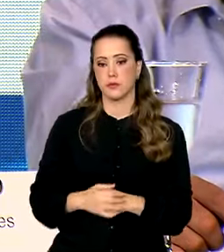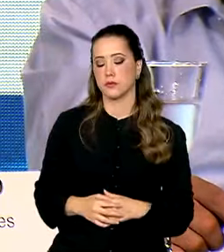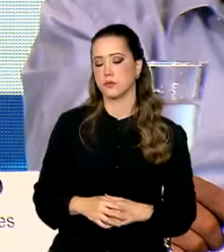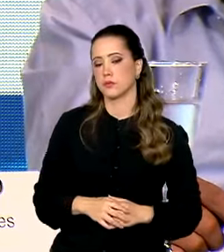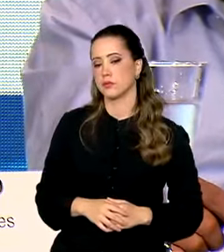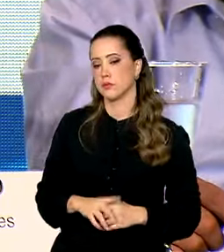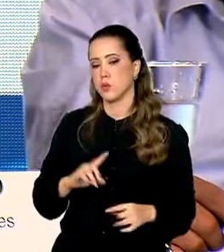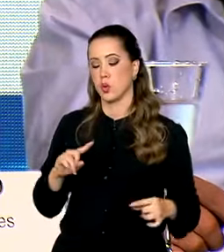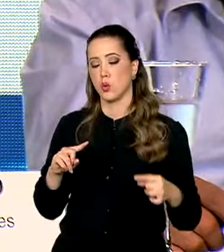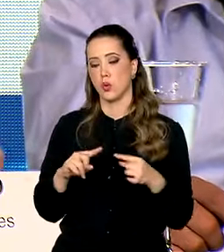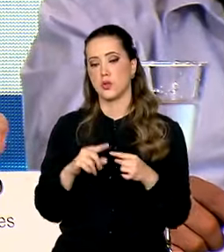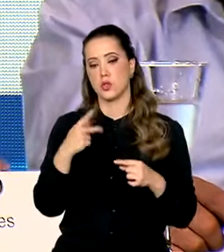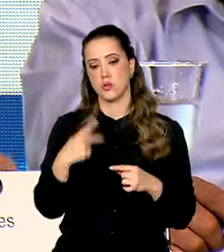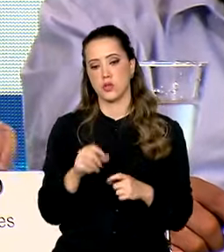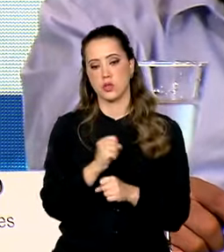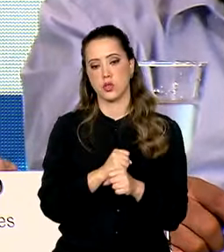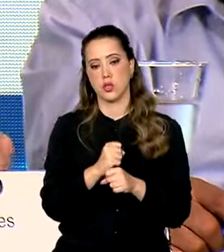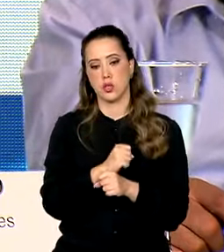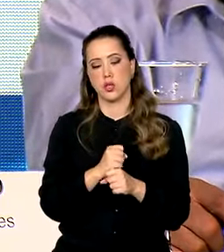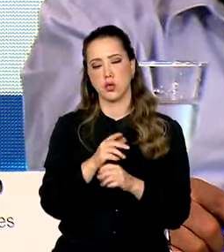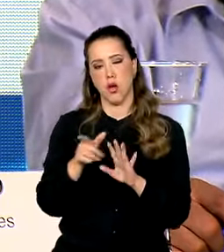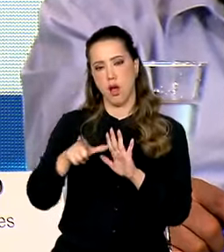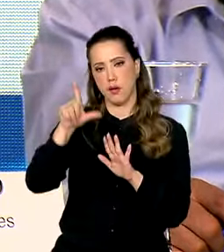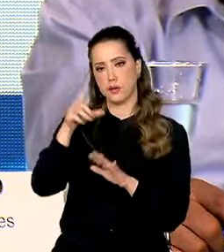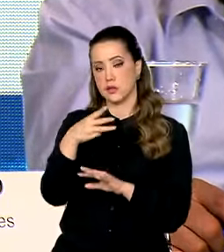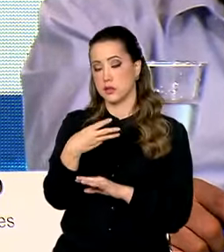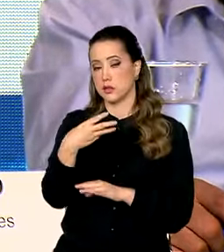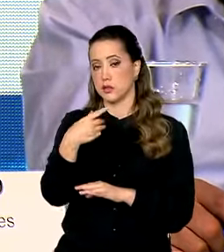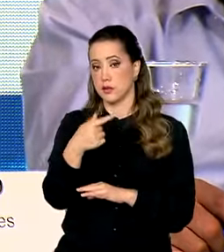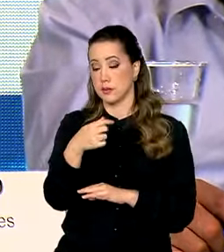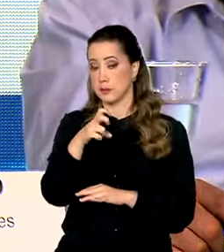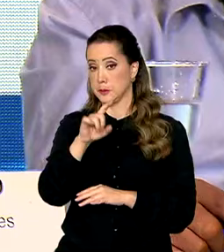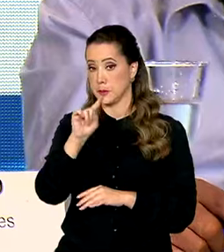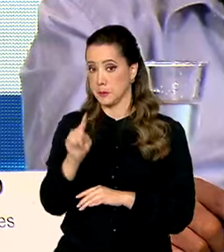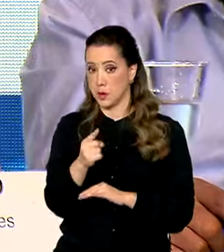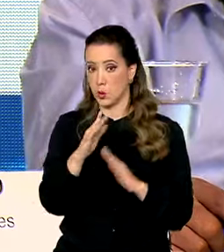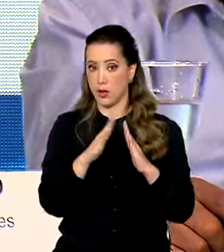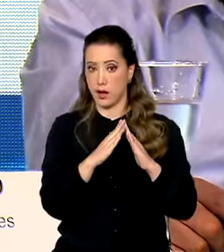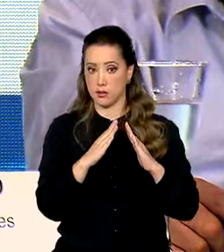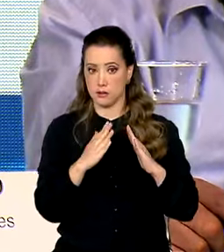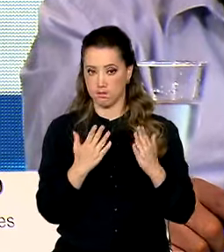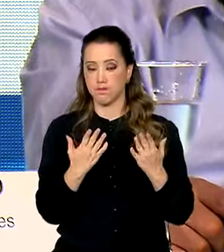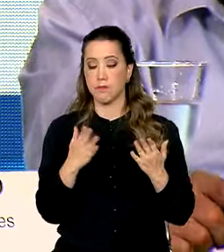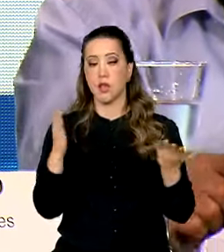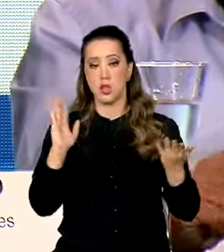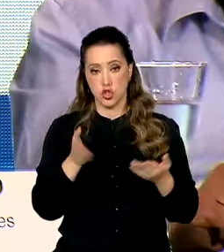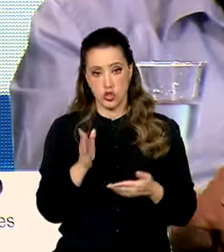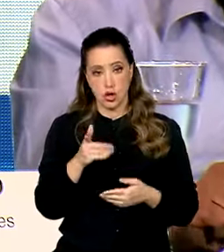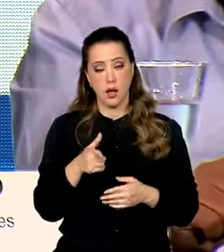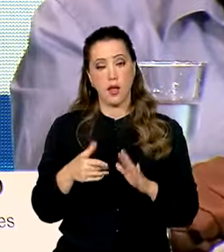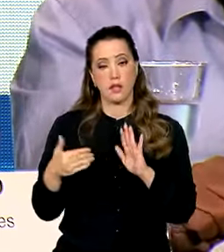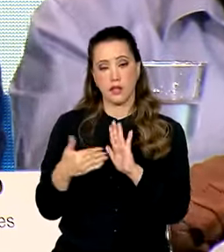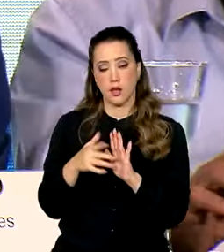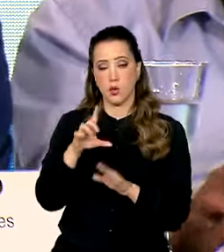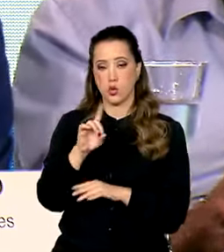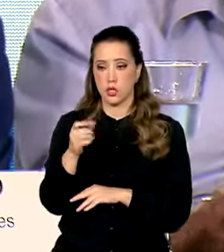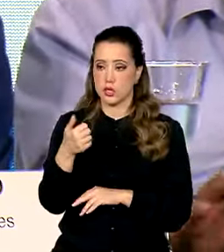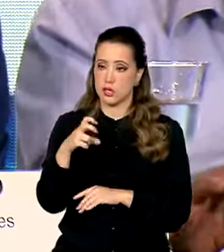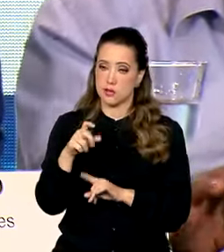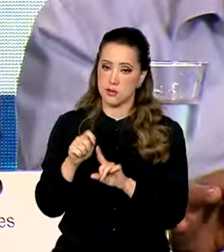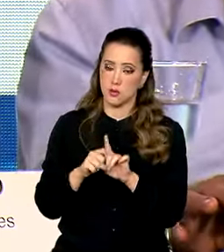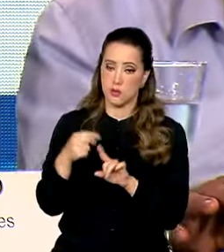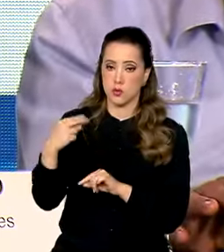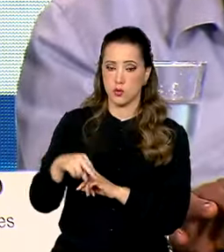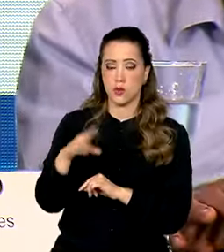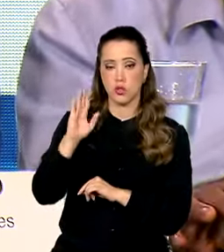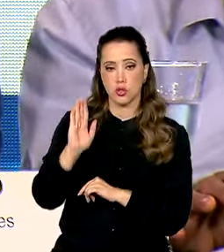ano, Sebastião, era de 375 mil unidades habitacionais. E nós já estamos, até o último dia 15 de novembro,